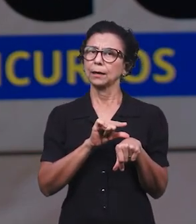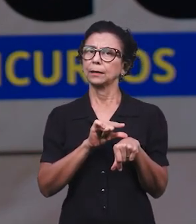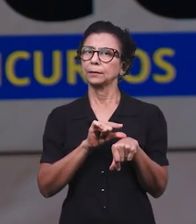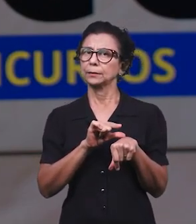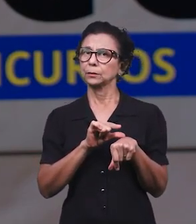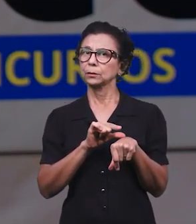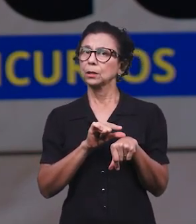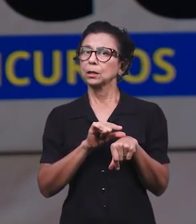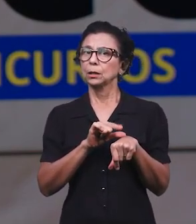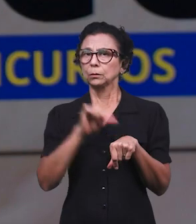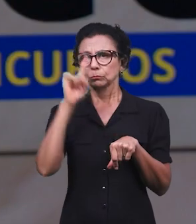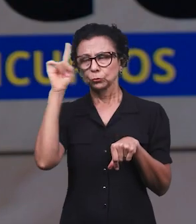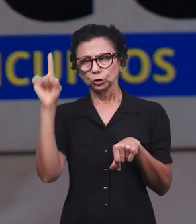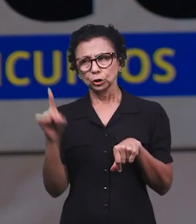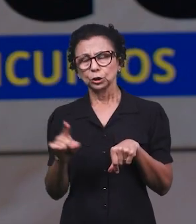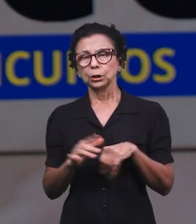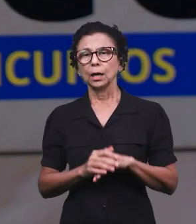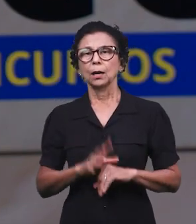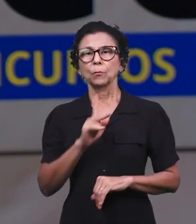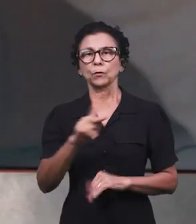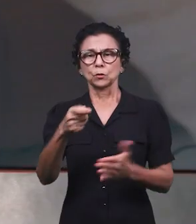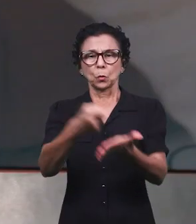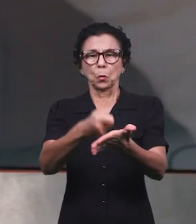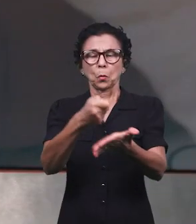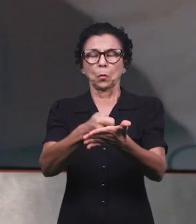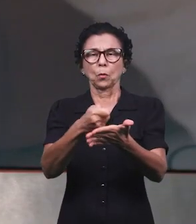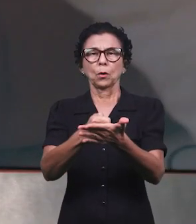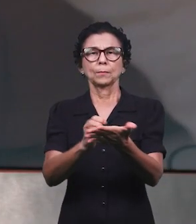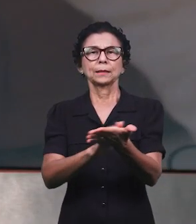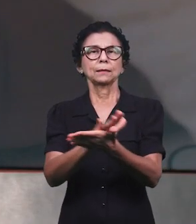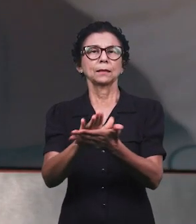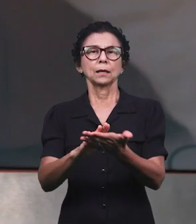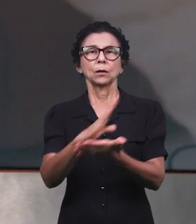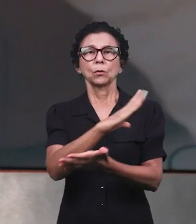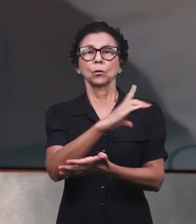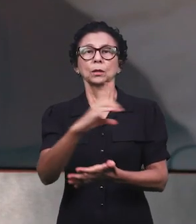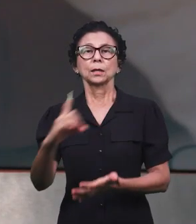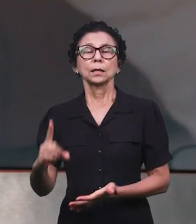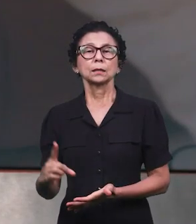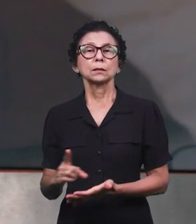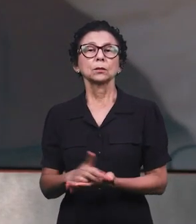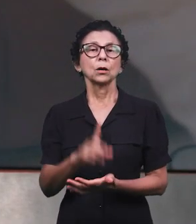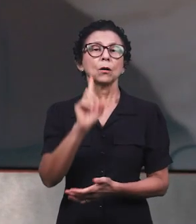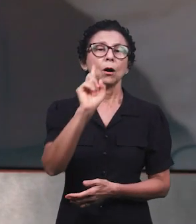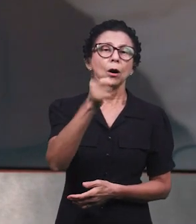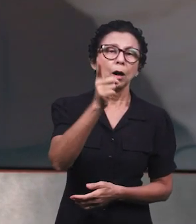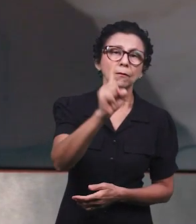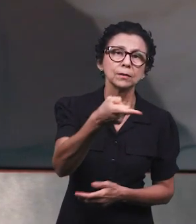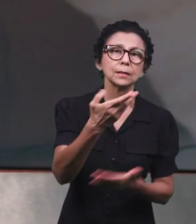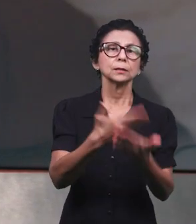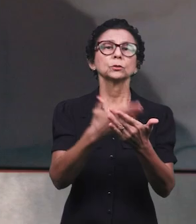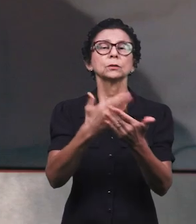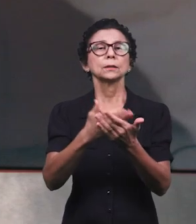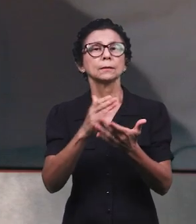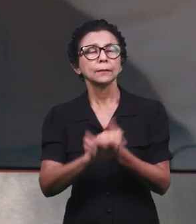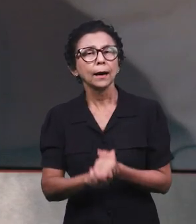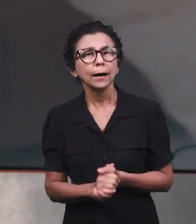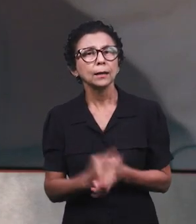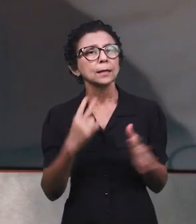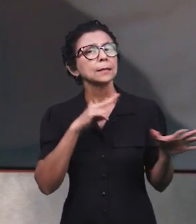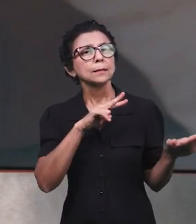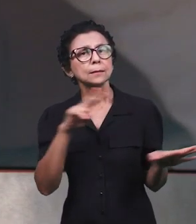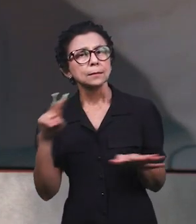você não vai ter ali o professor te cobrando, você não vai ter ali o coordenador do curso, olha, você está estudando, por que essa semana você